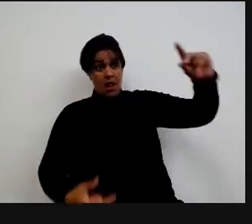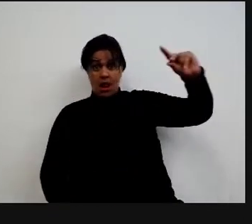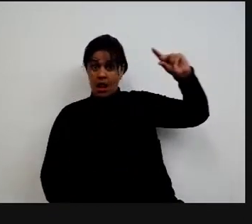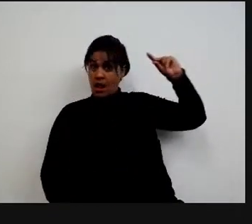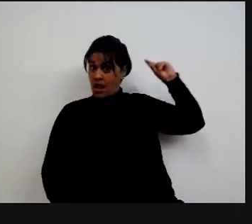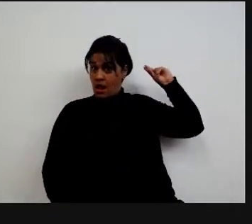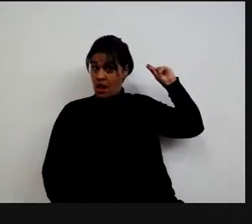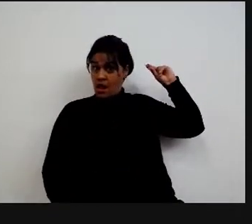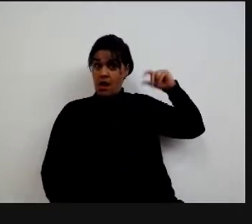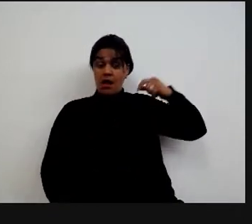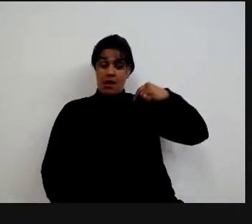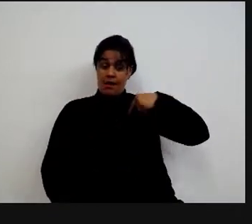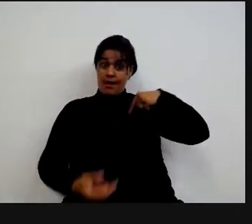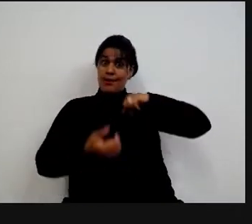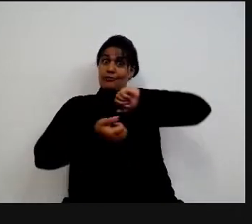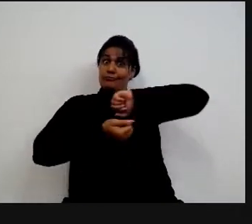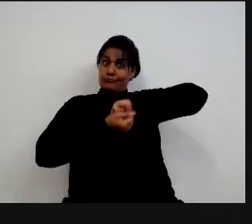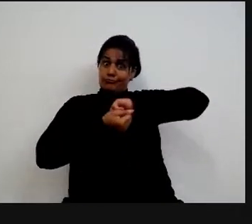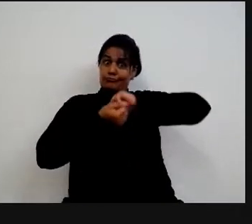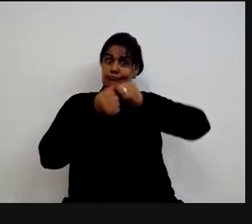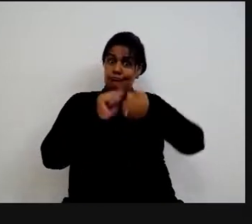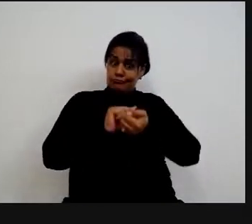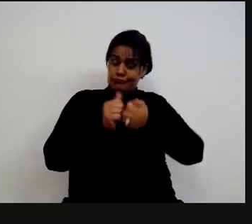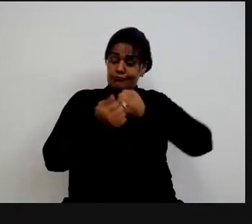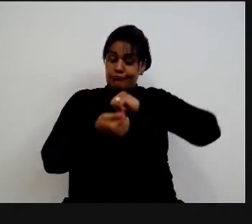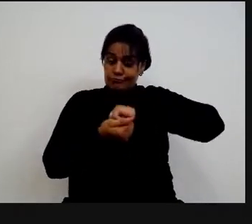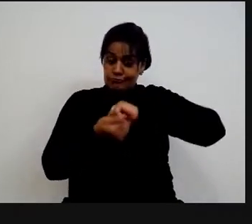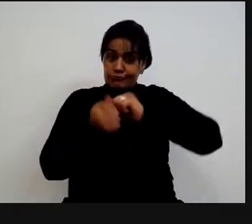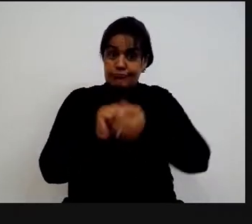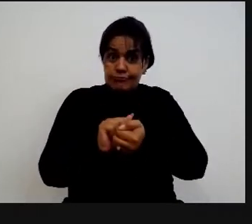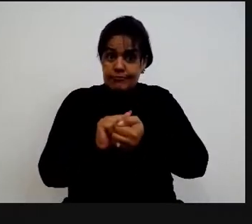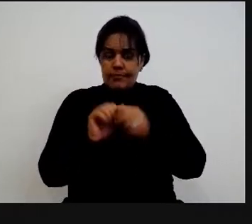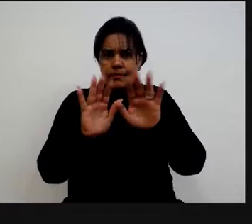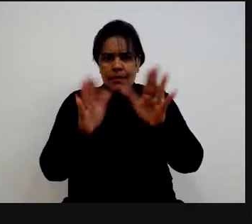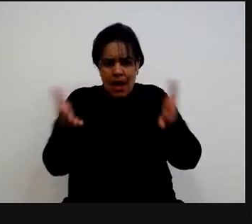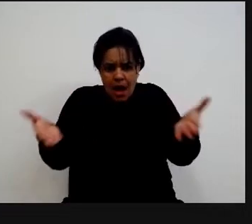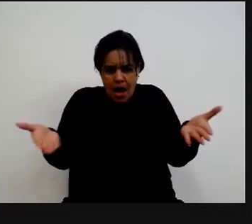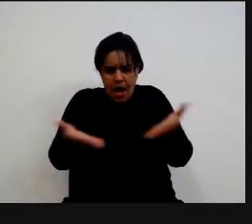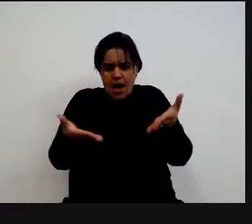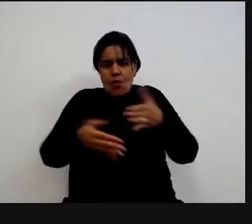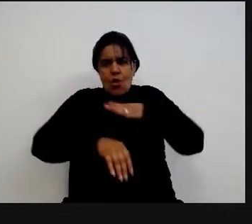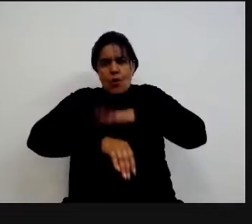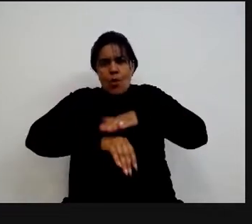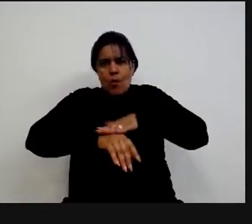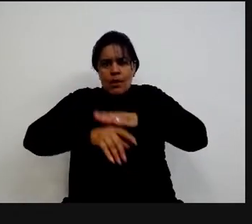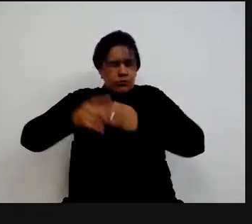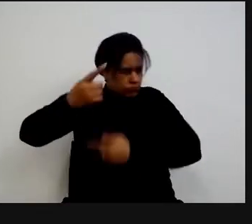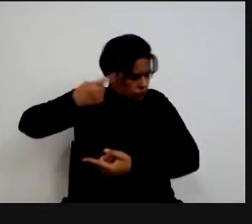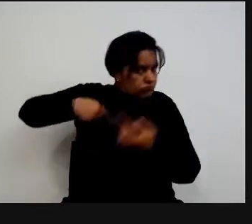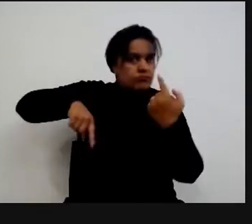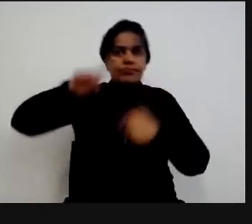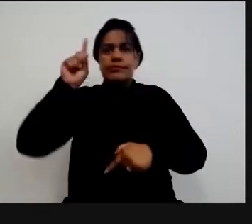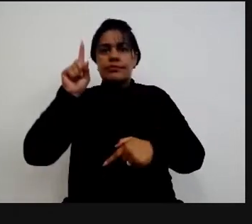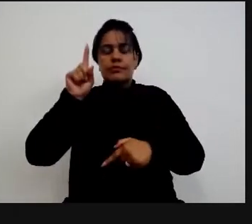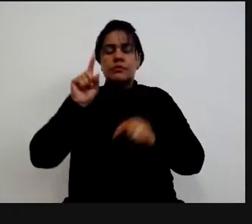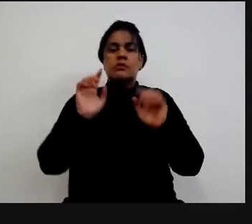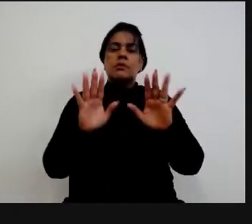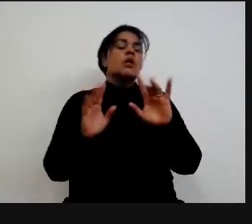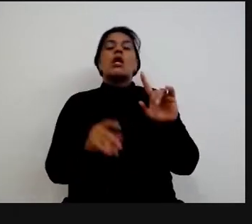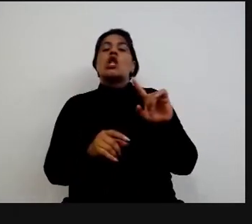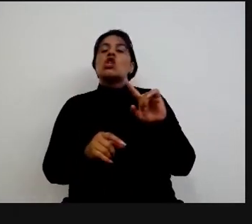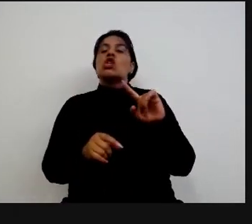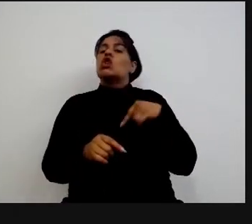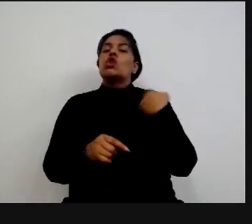me adaptando, claro, e nesse momento de virada, nós não